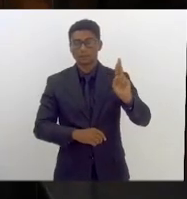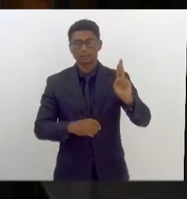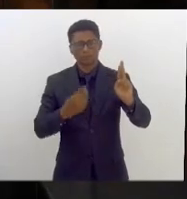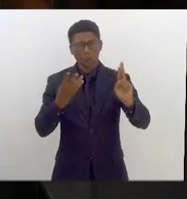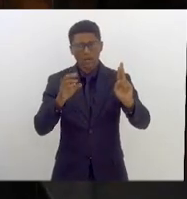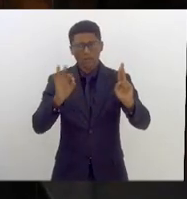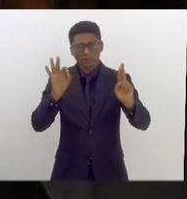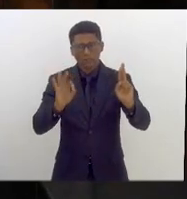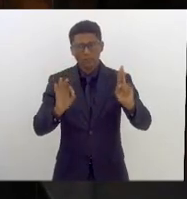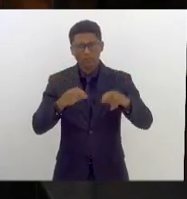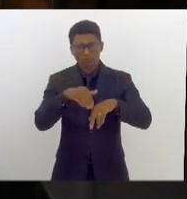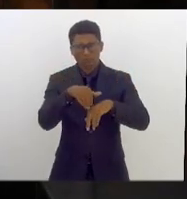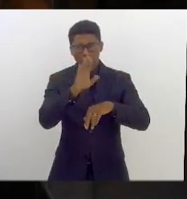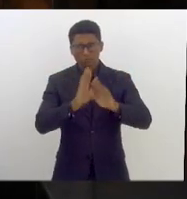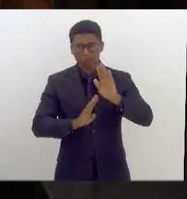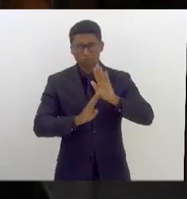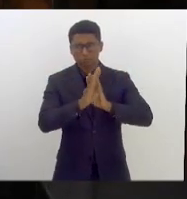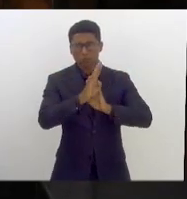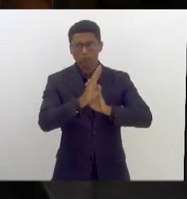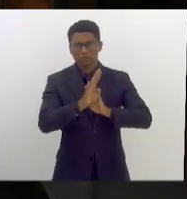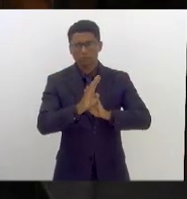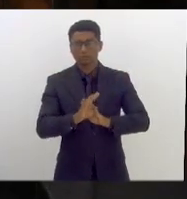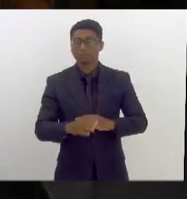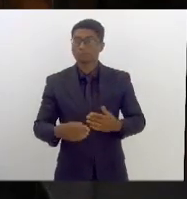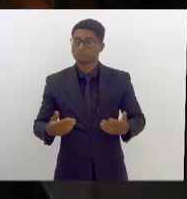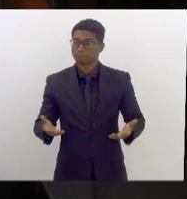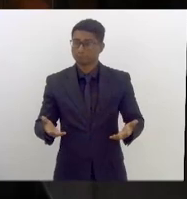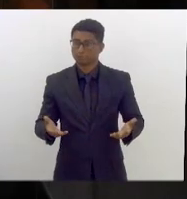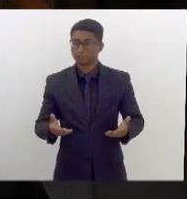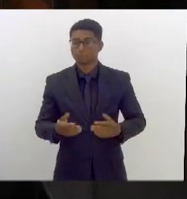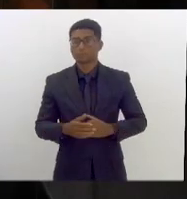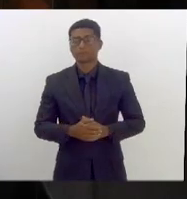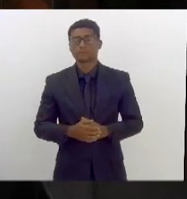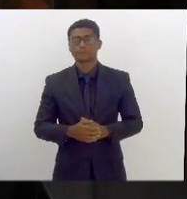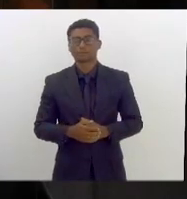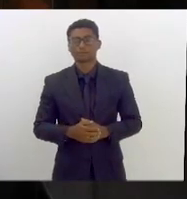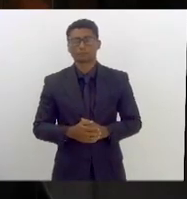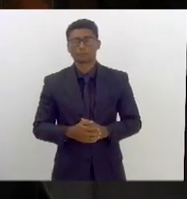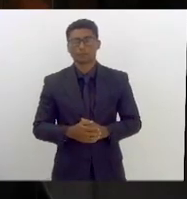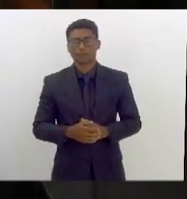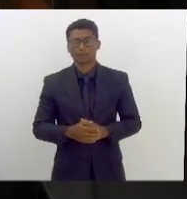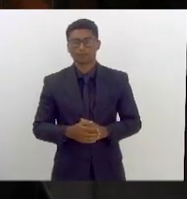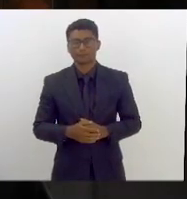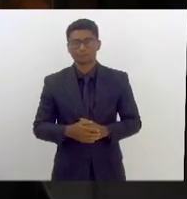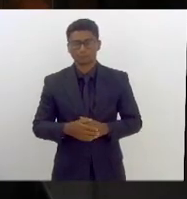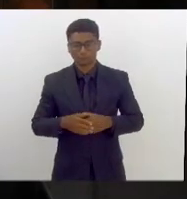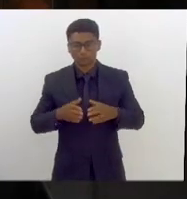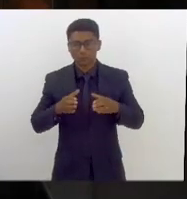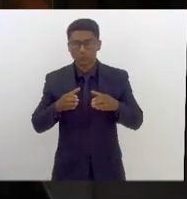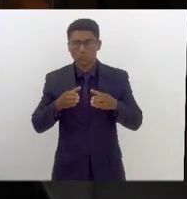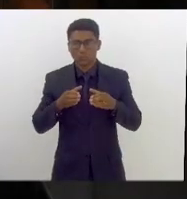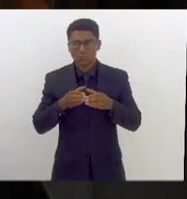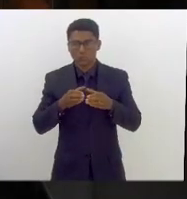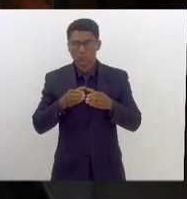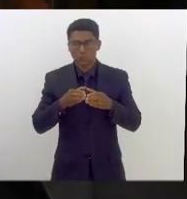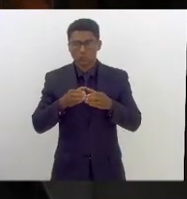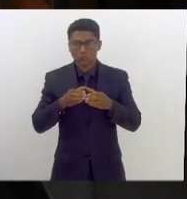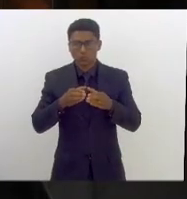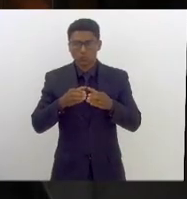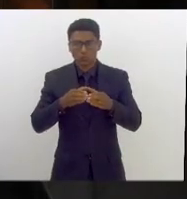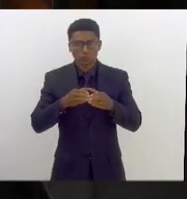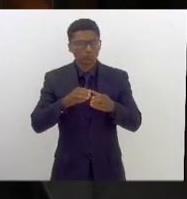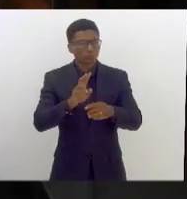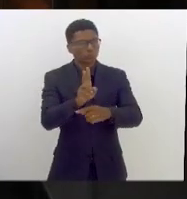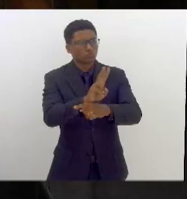7,40. A agência regulatória também fingia que